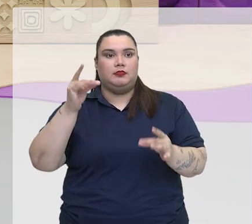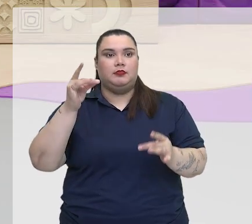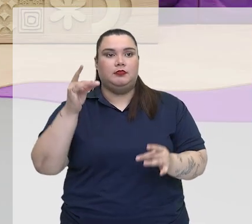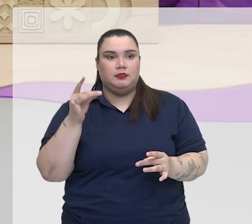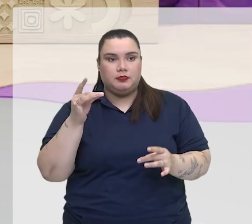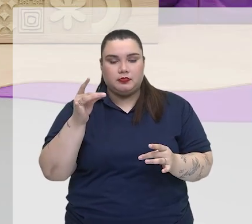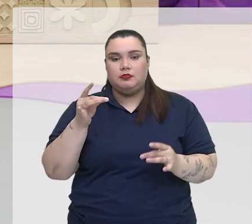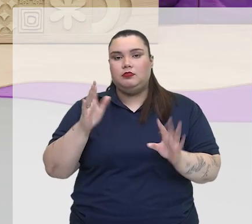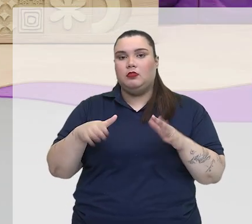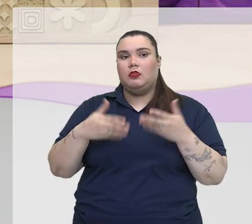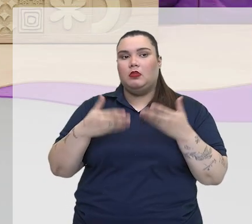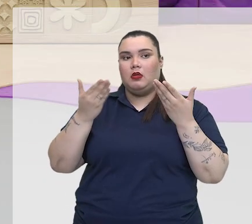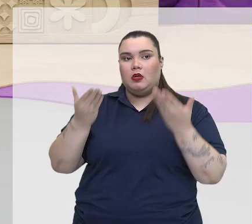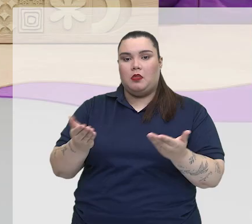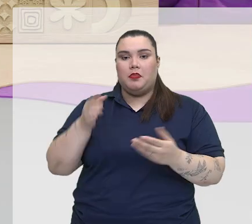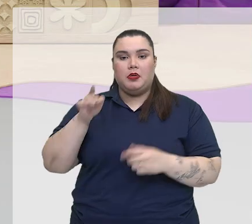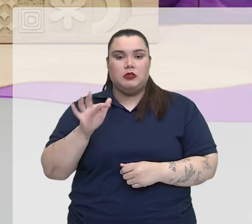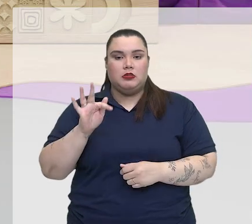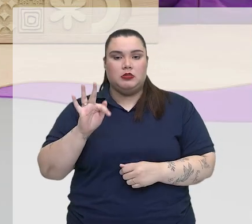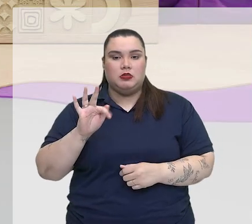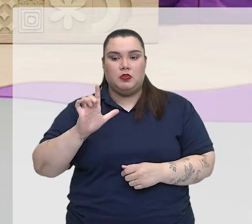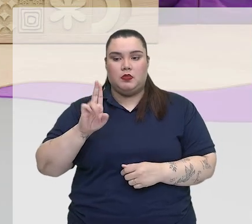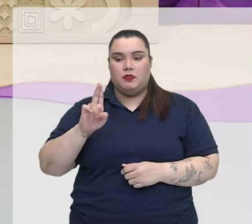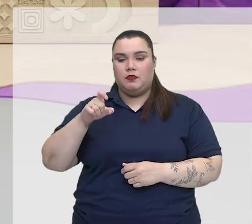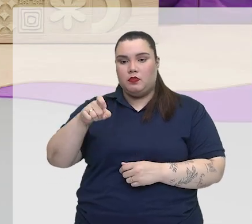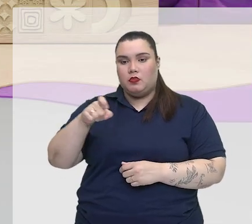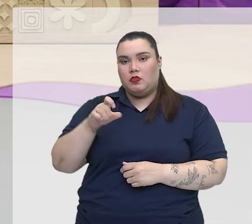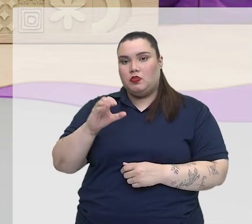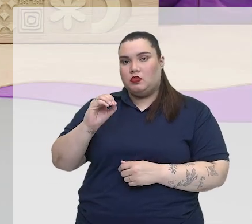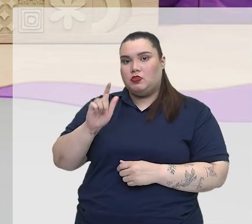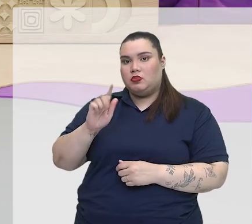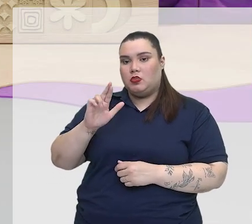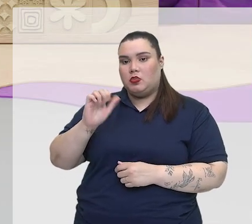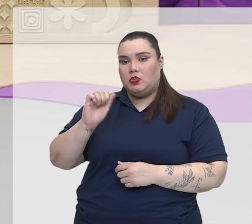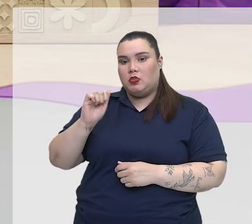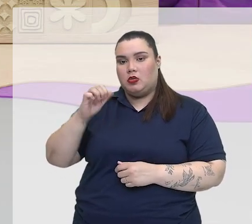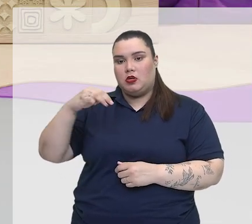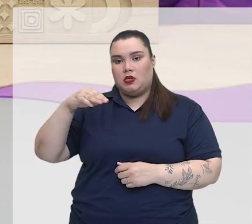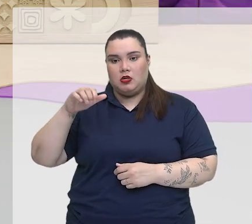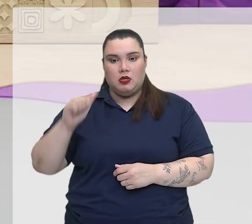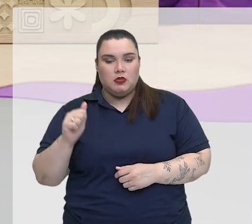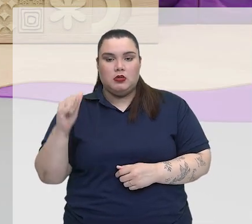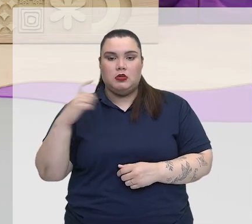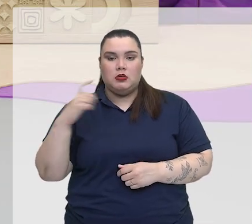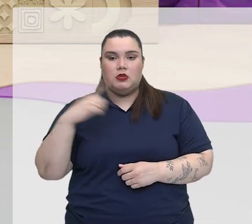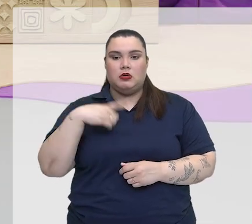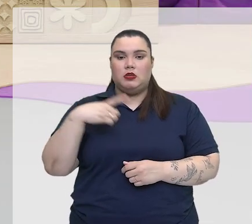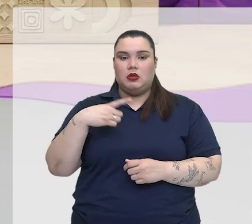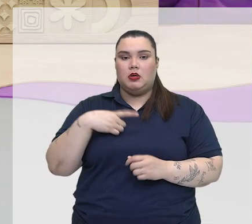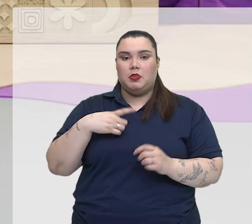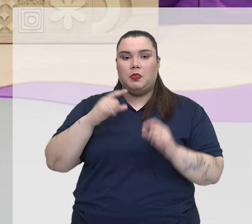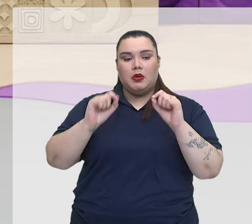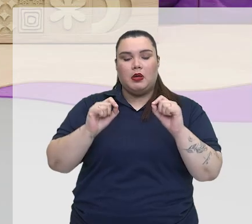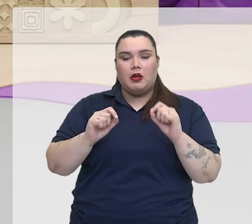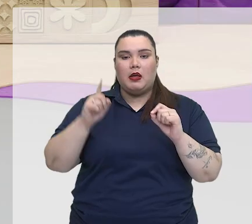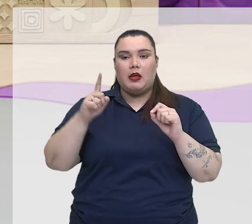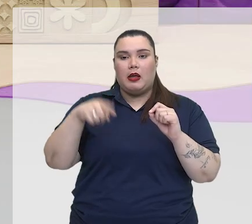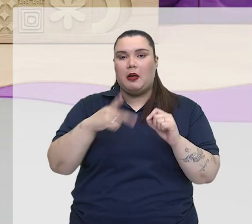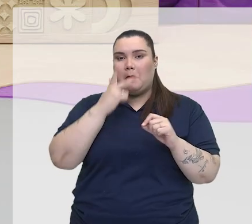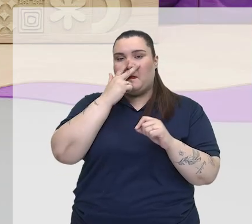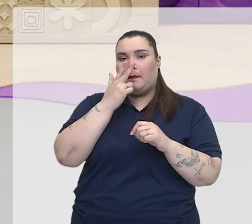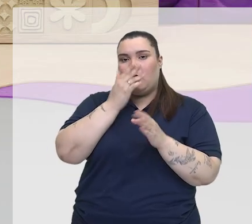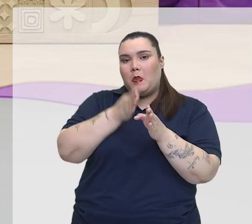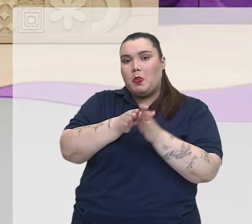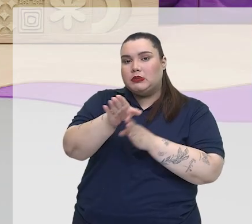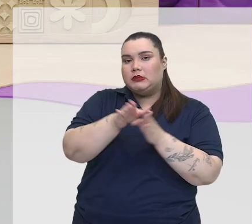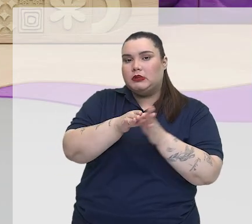desenvolver. Então, o fluxograma, ele na realidade, ele serve de